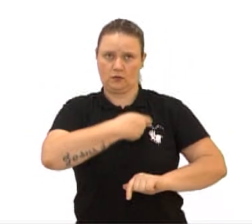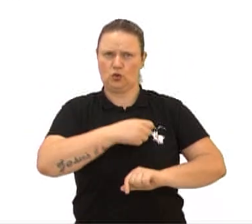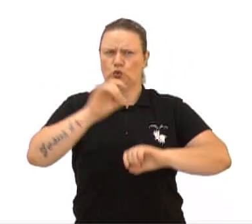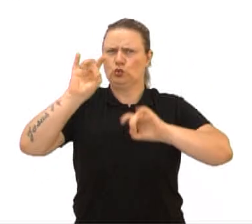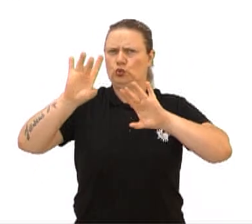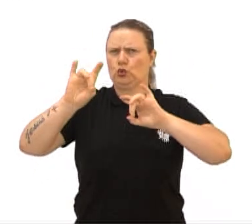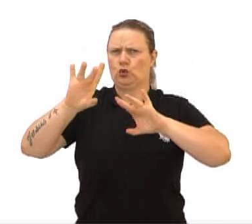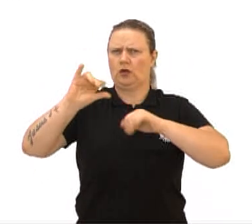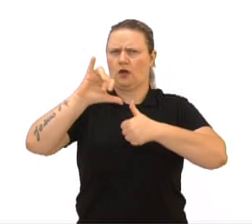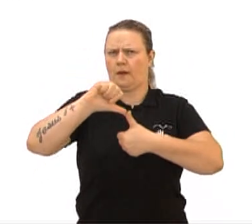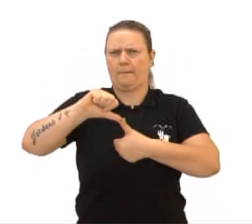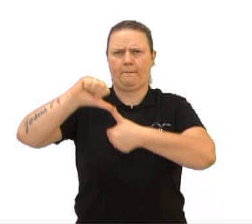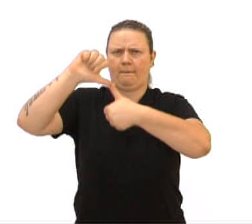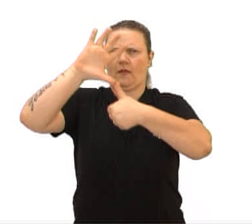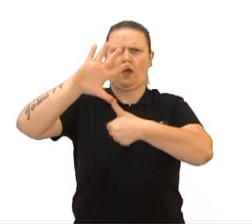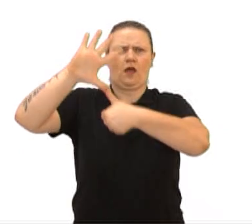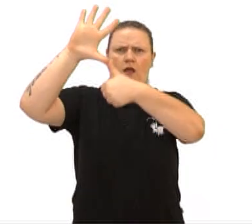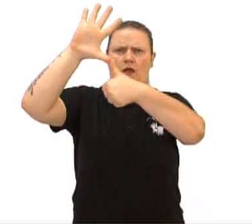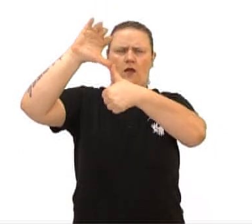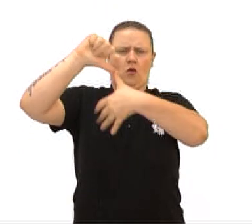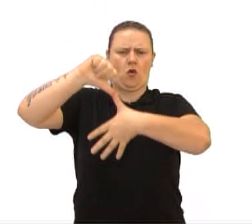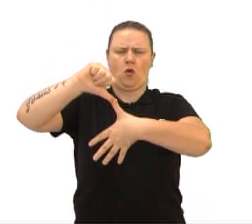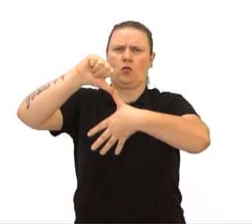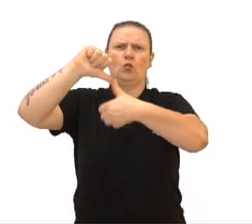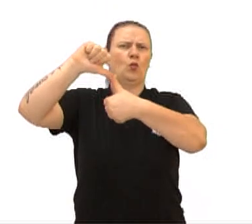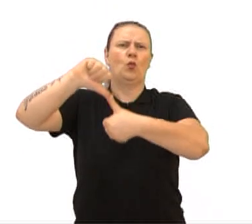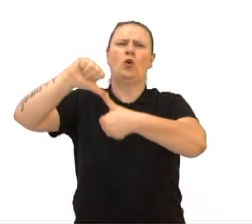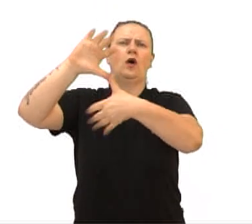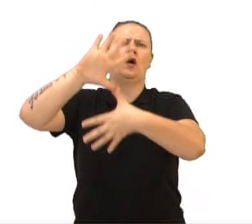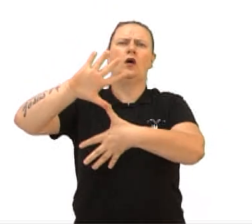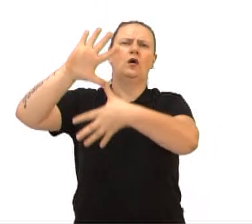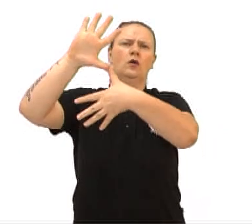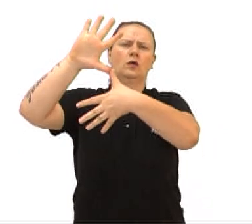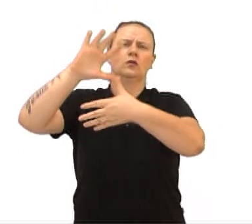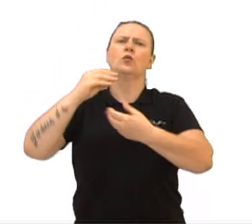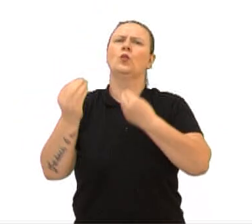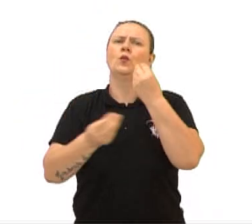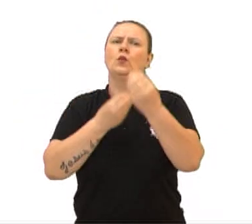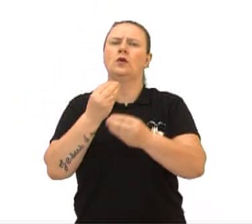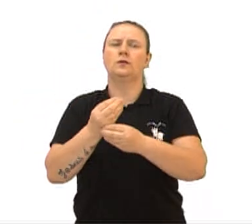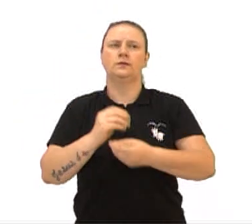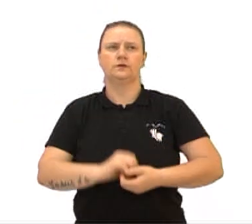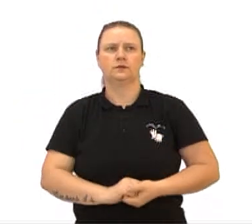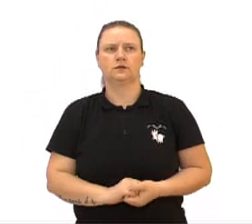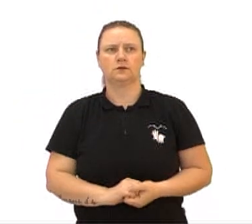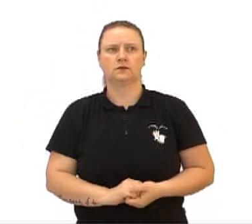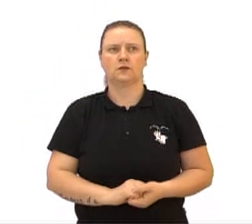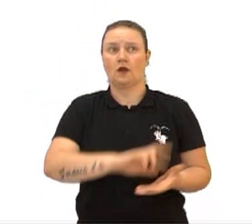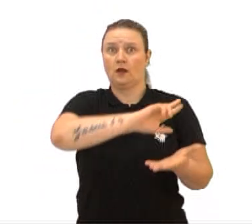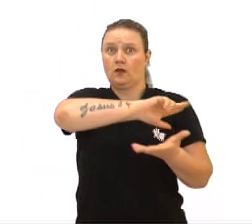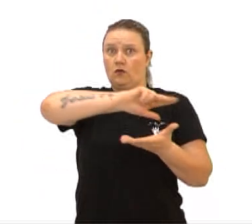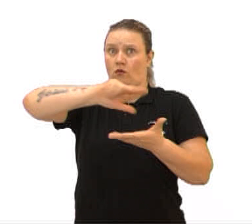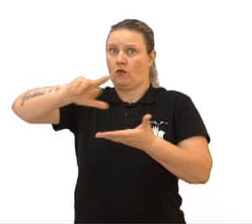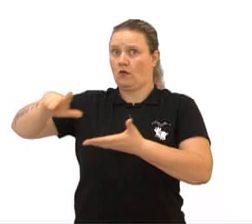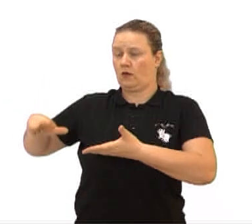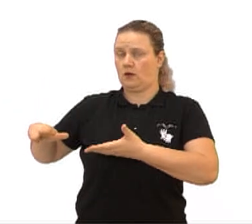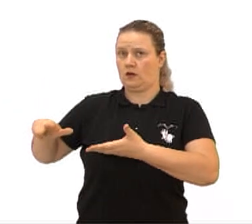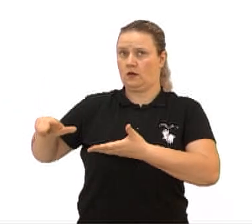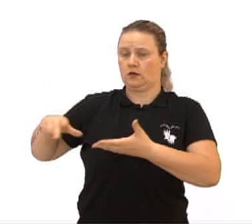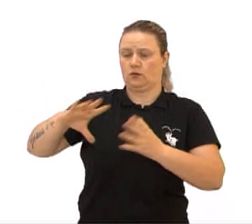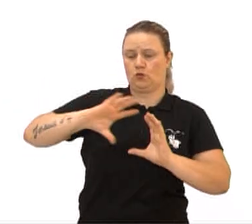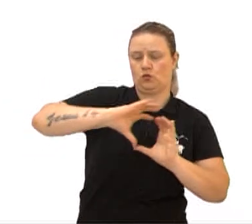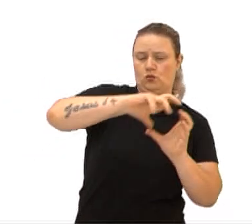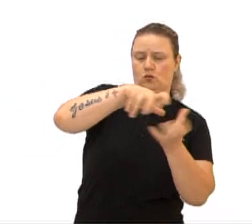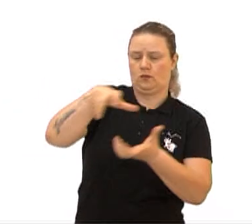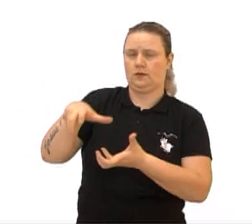América? Não, é falsa. Vimos, né, que o espanhol é falado em diversas áreas do